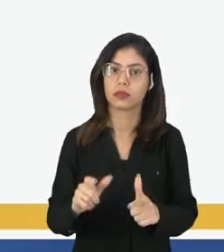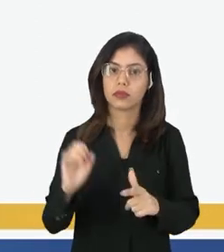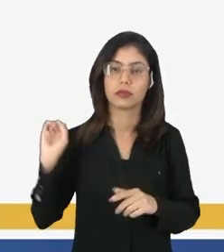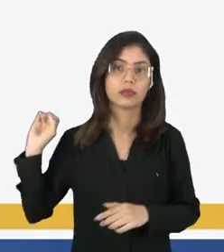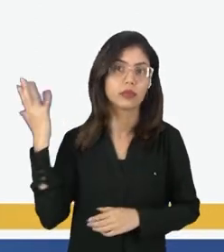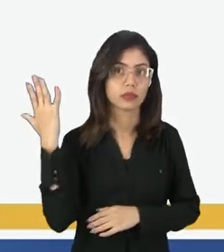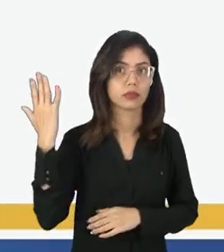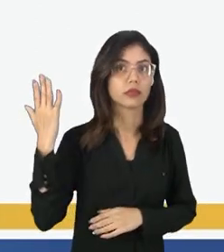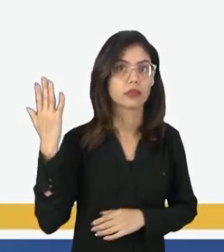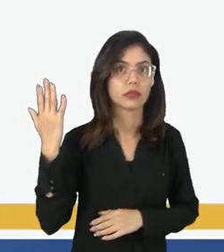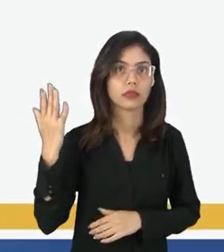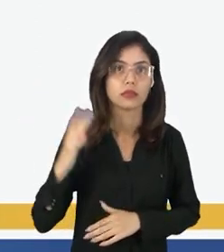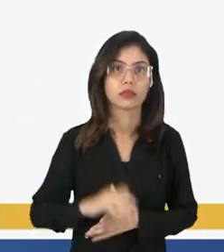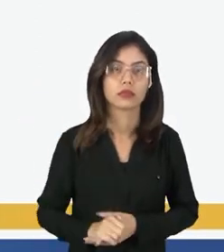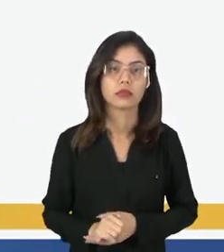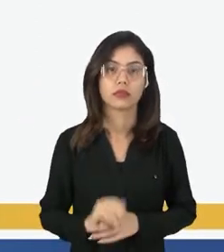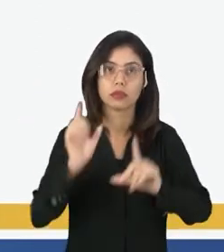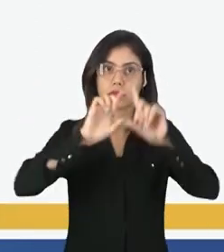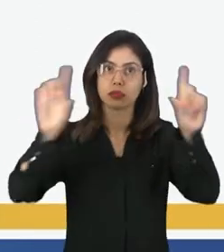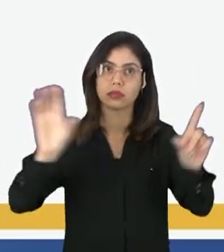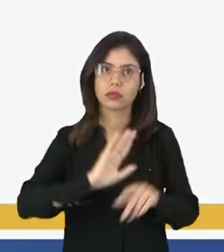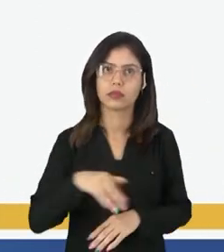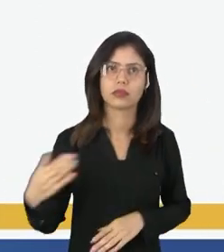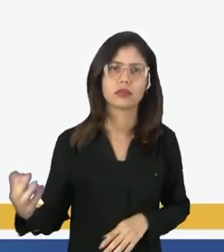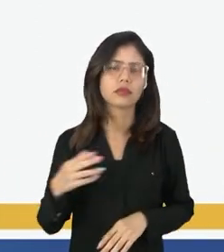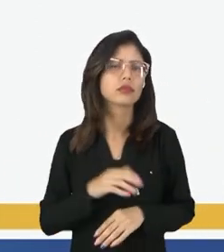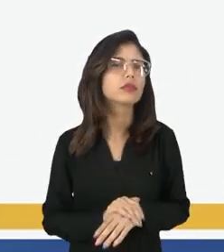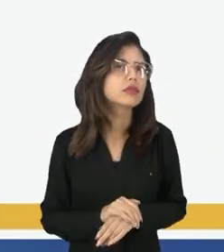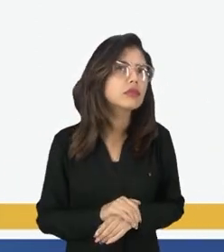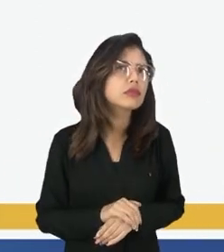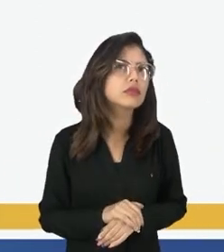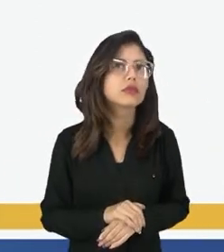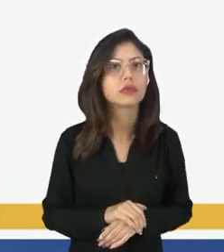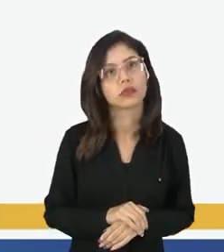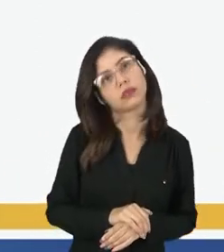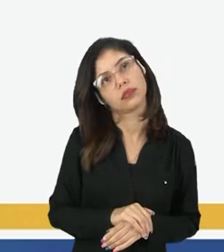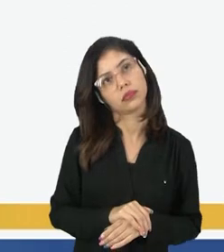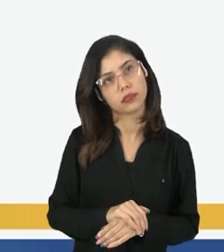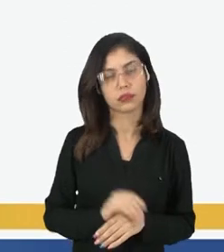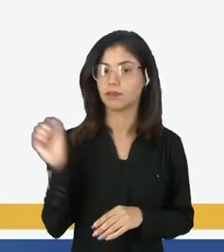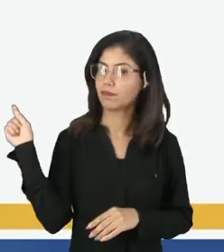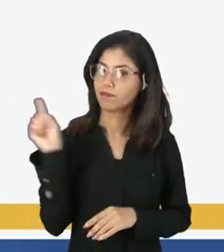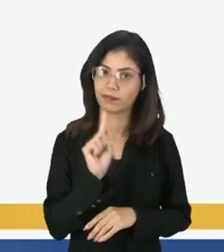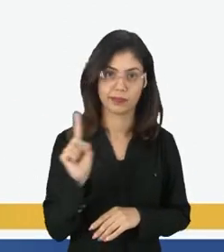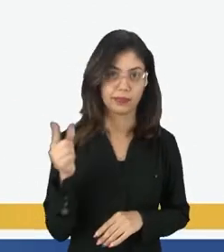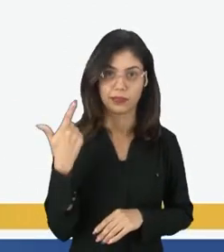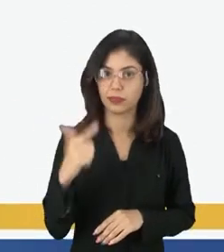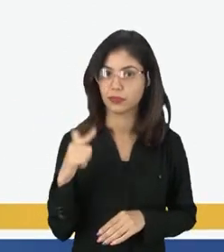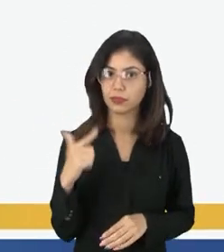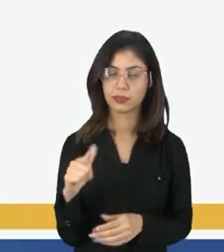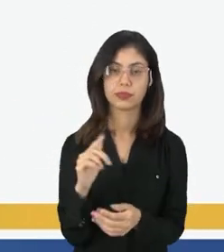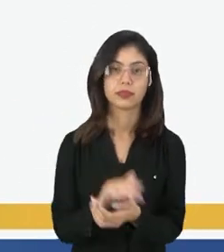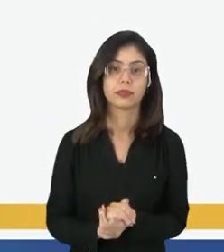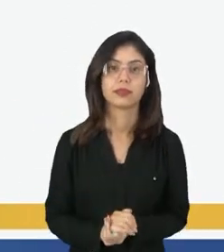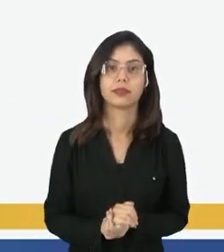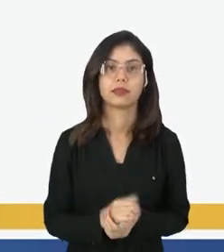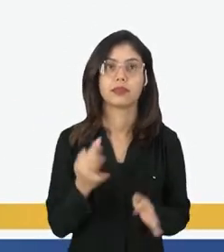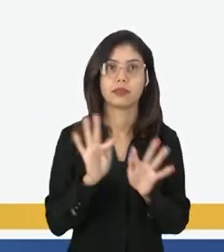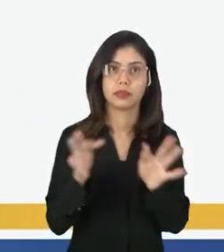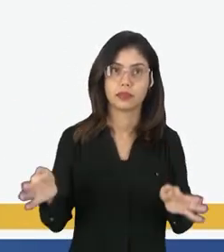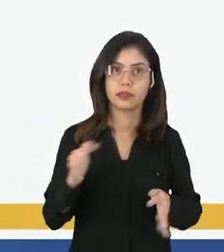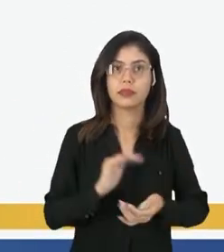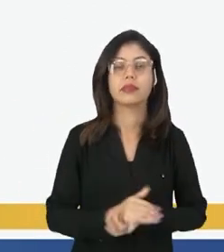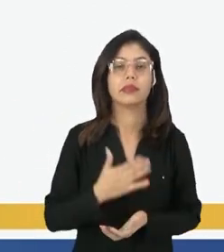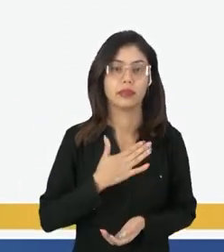lugar Esse é o céu e quando vai acontecer e o quando não está